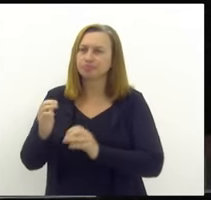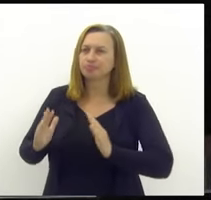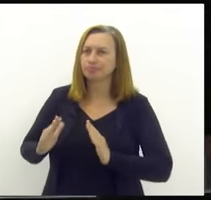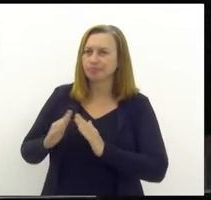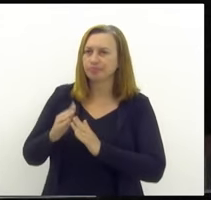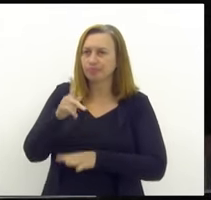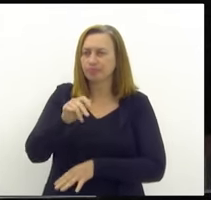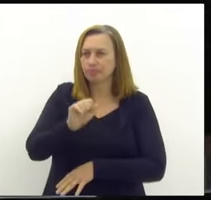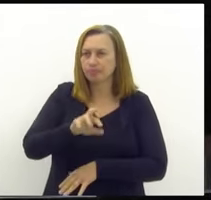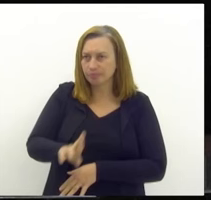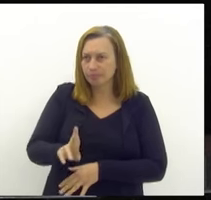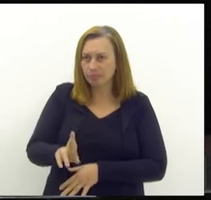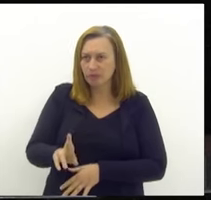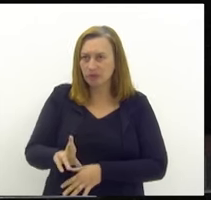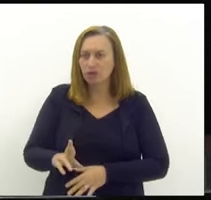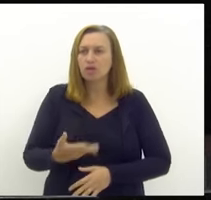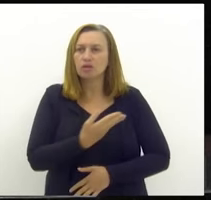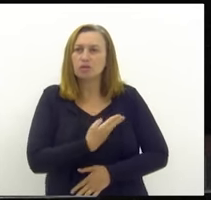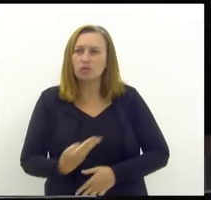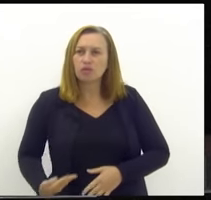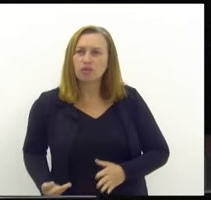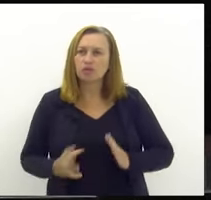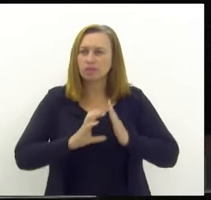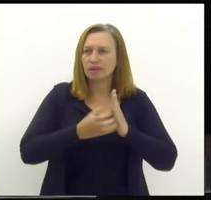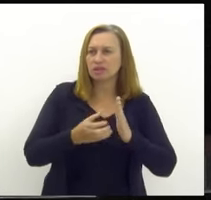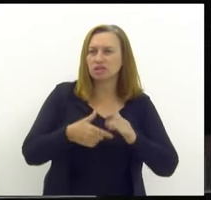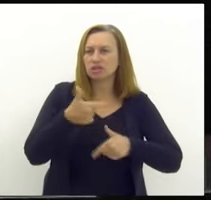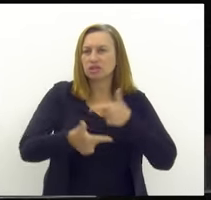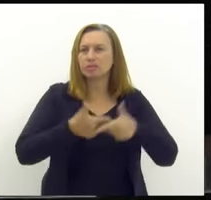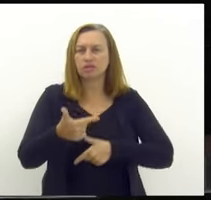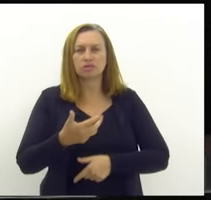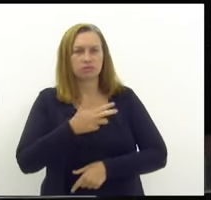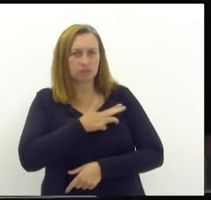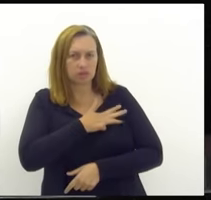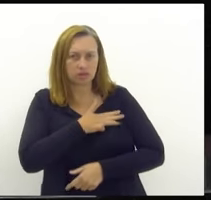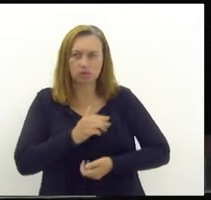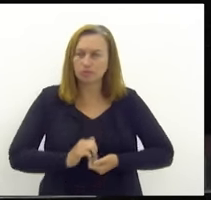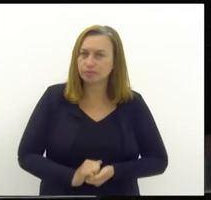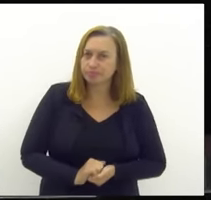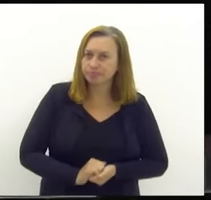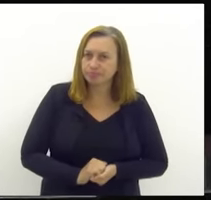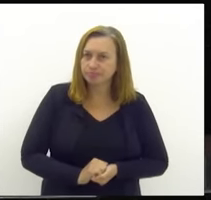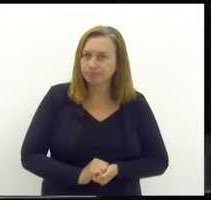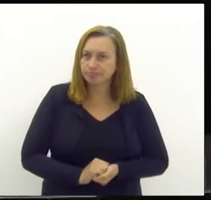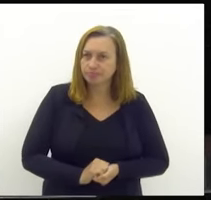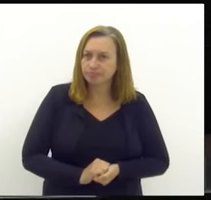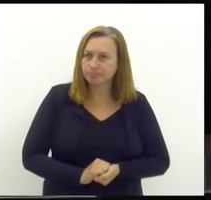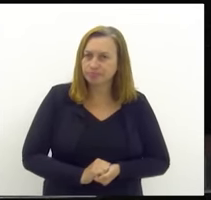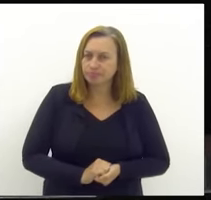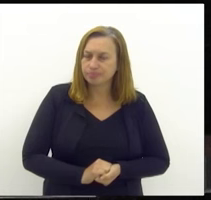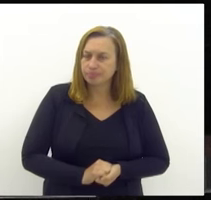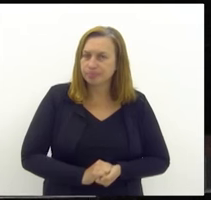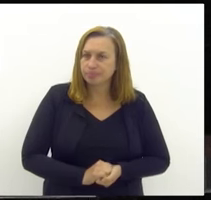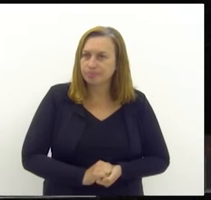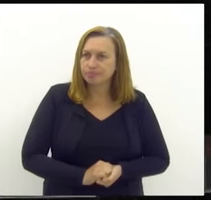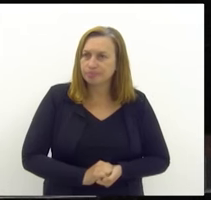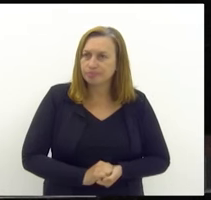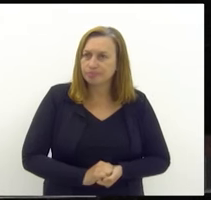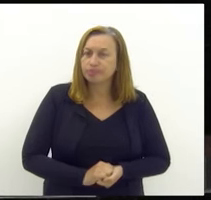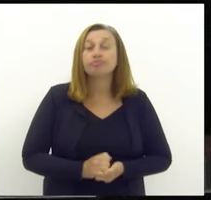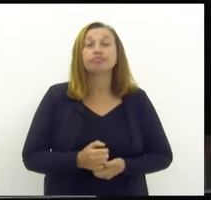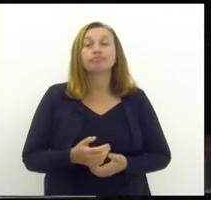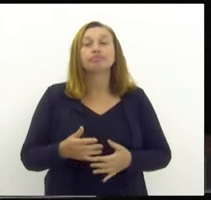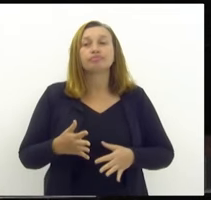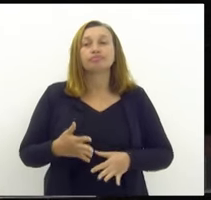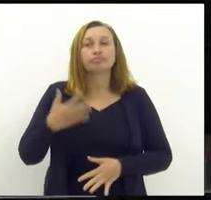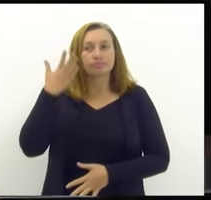foi o governo do partido dos trabalhadores do presidente Lula e o que pretende essa